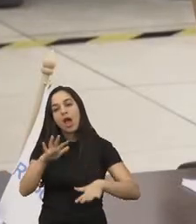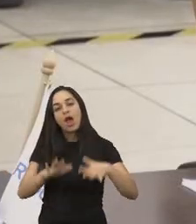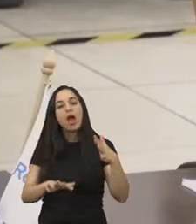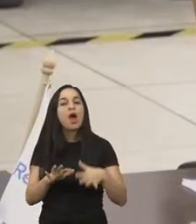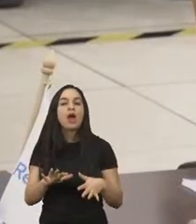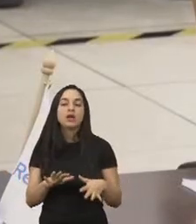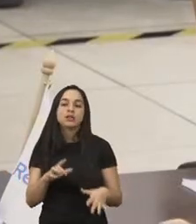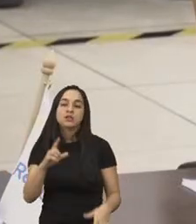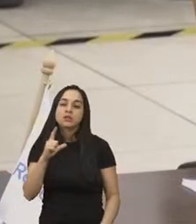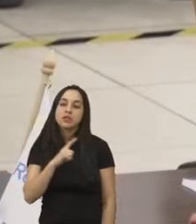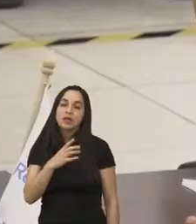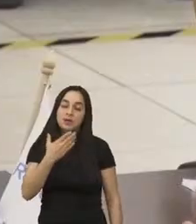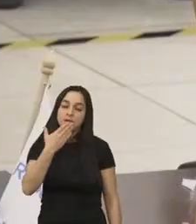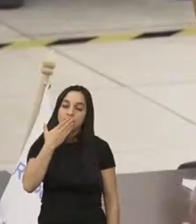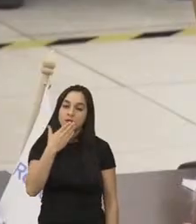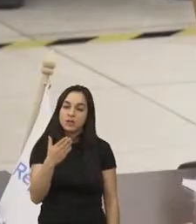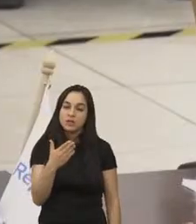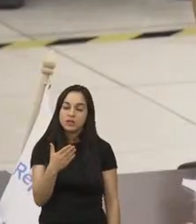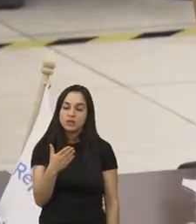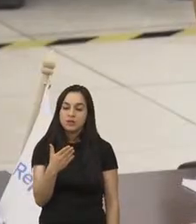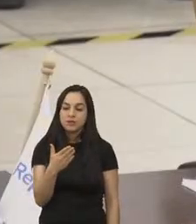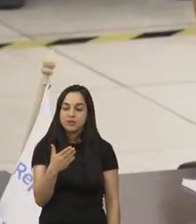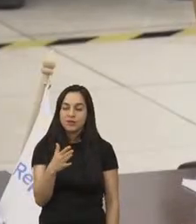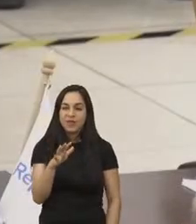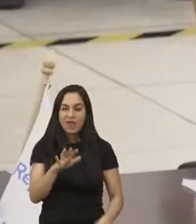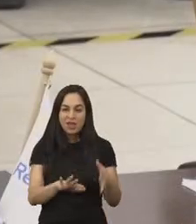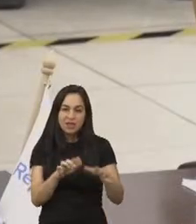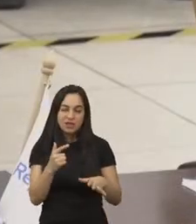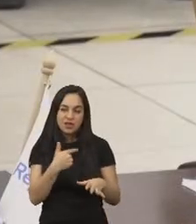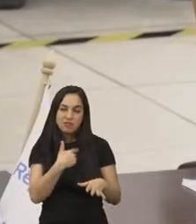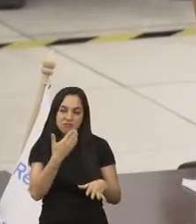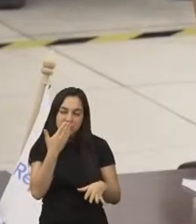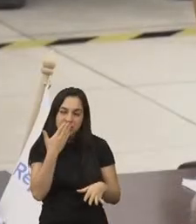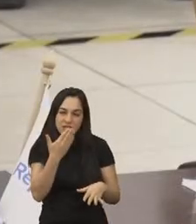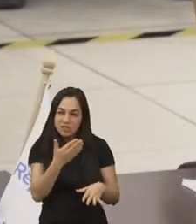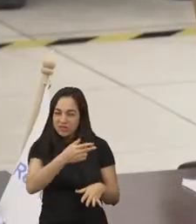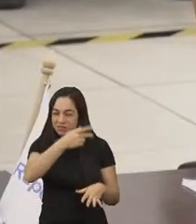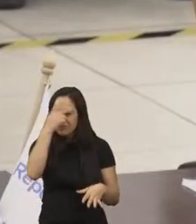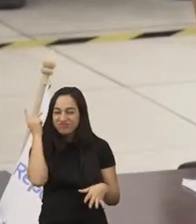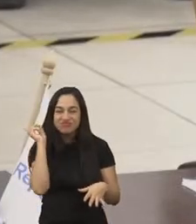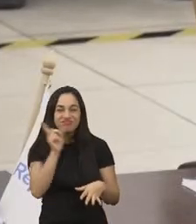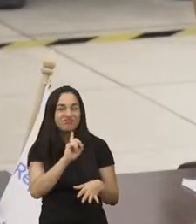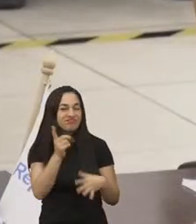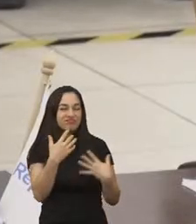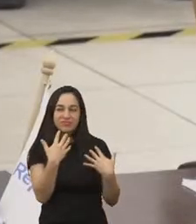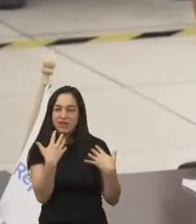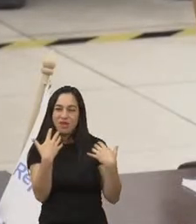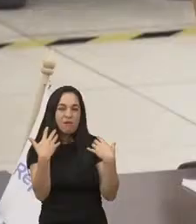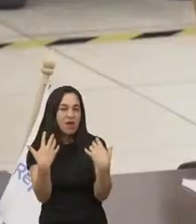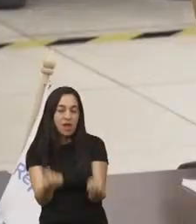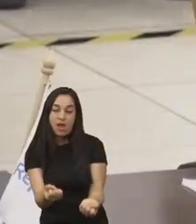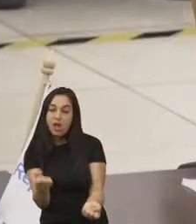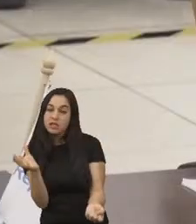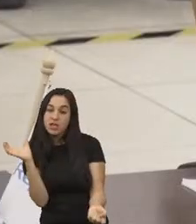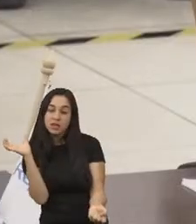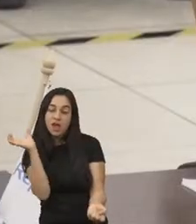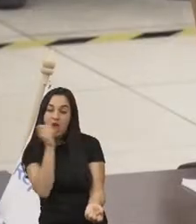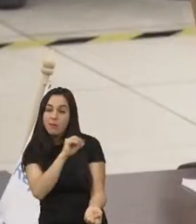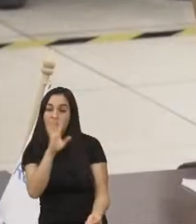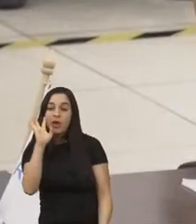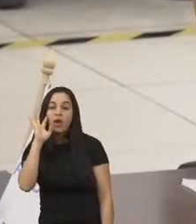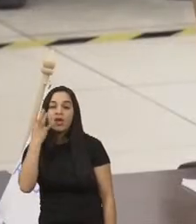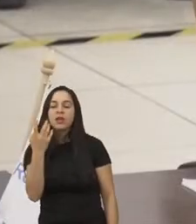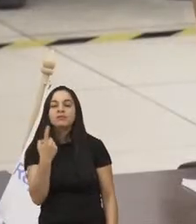muitos pedidos nossos que às vezes nosso não é atendido, né, imediato. Por quê? Porque eles